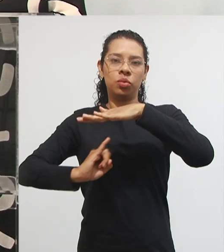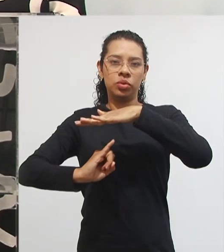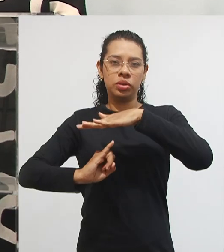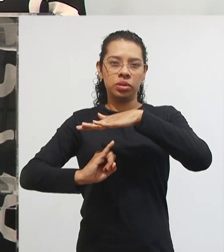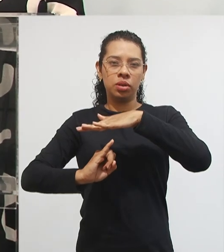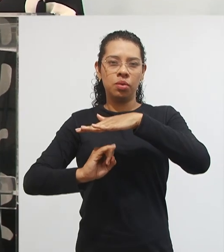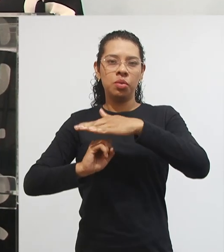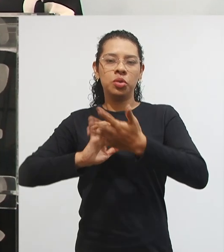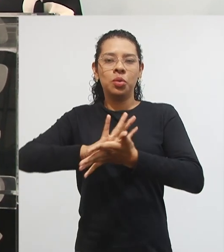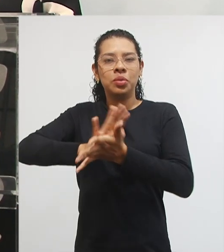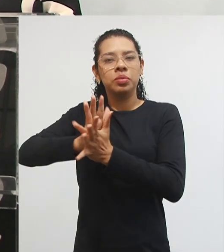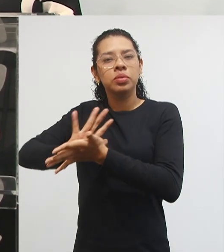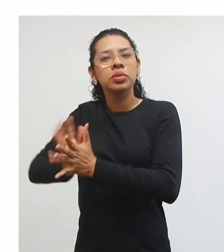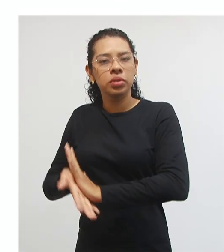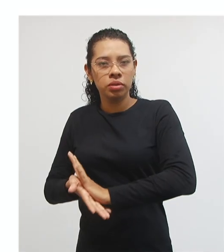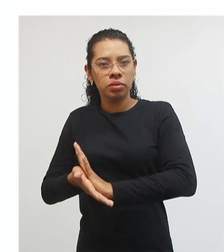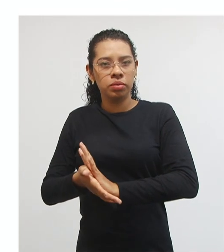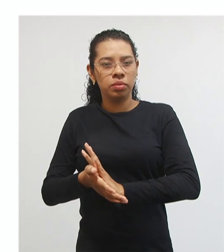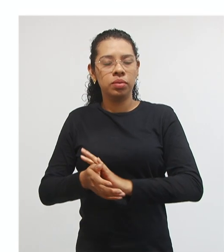né?